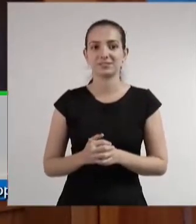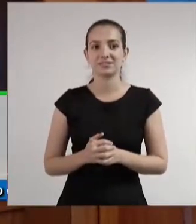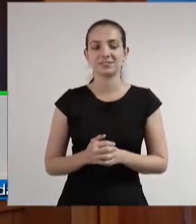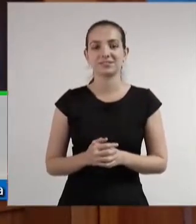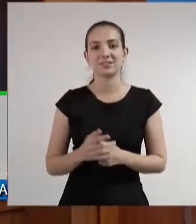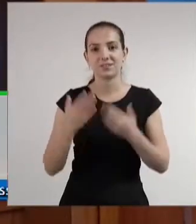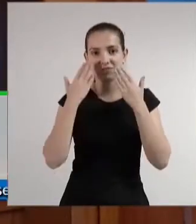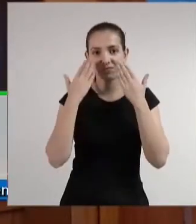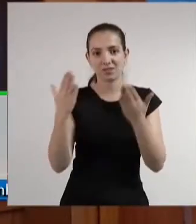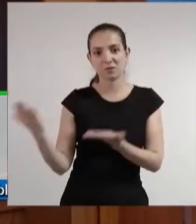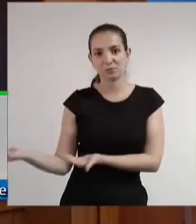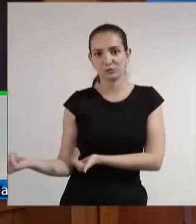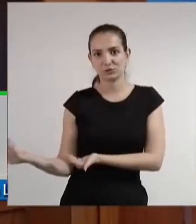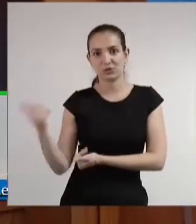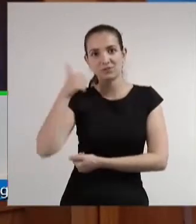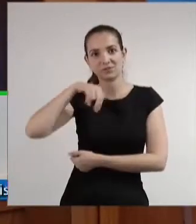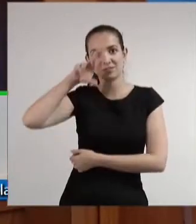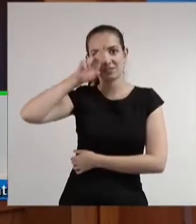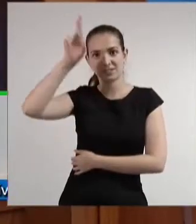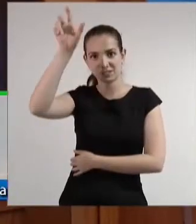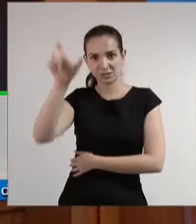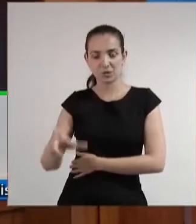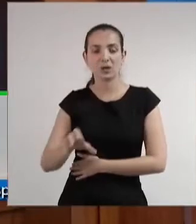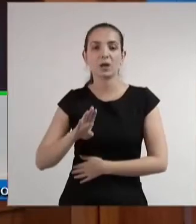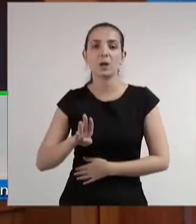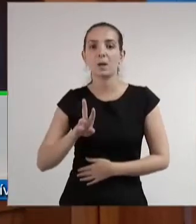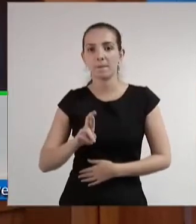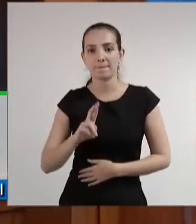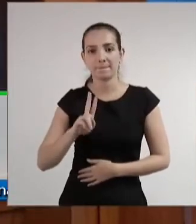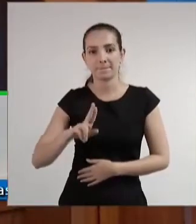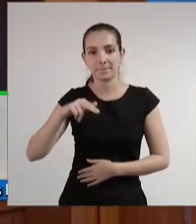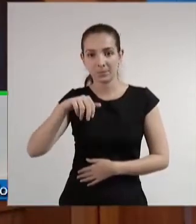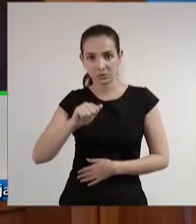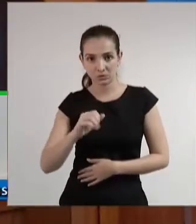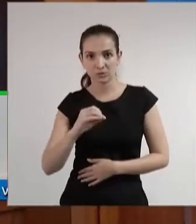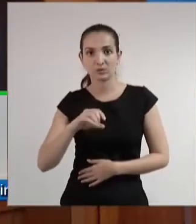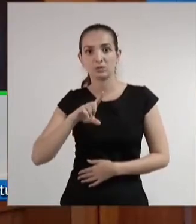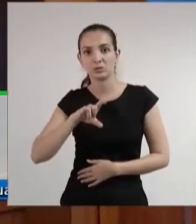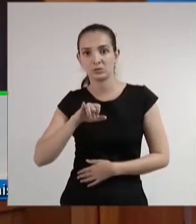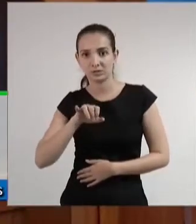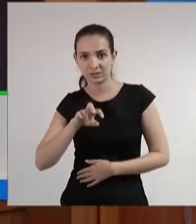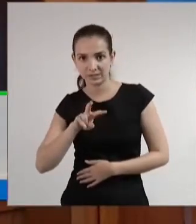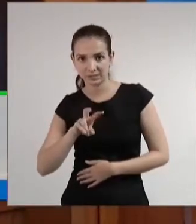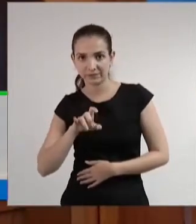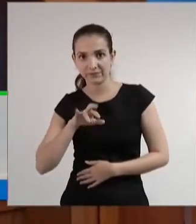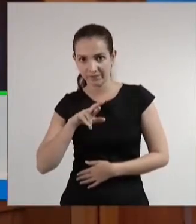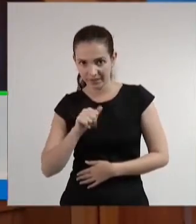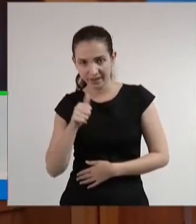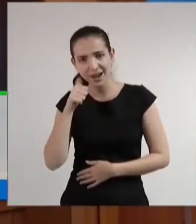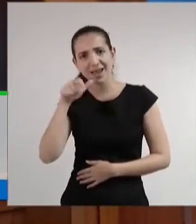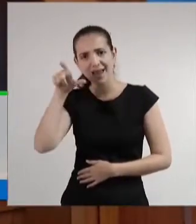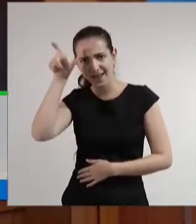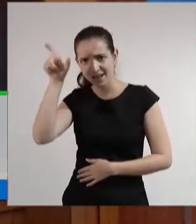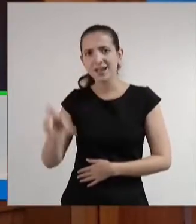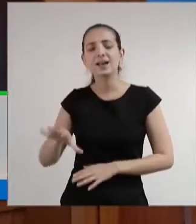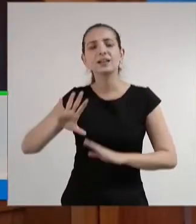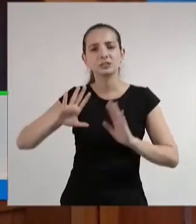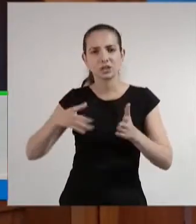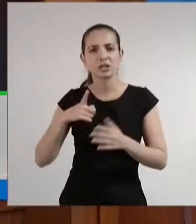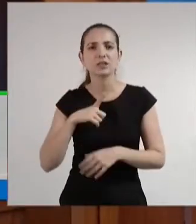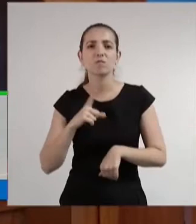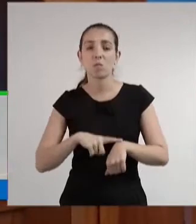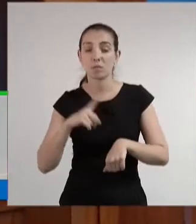uma jovem senhora, Bruna Oliveira, que foi uma das pessoas que passou por um momento